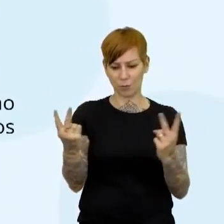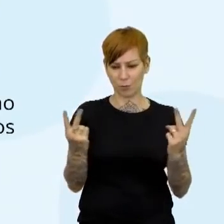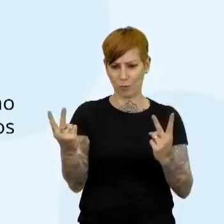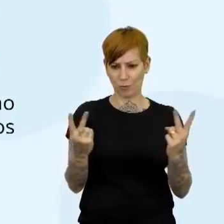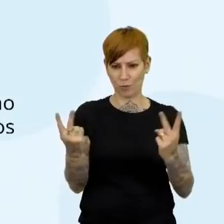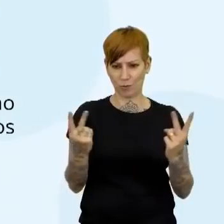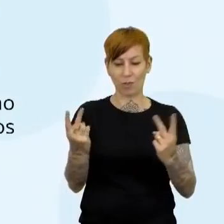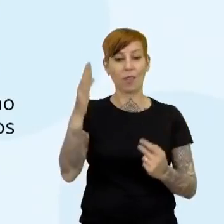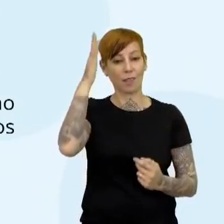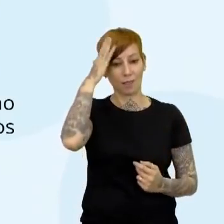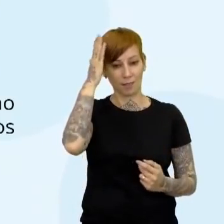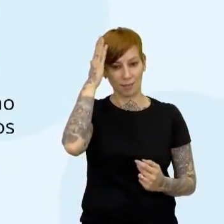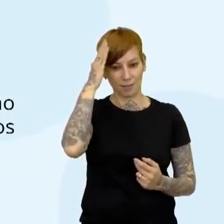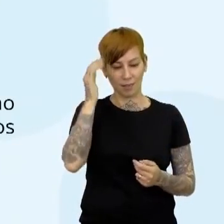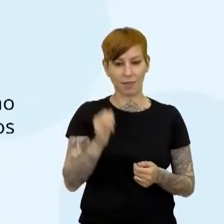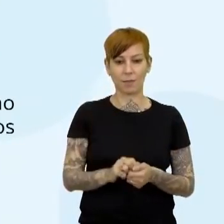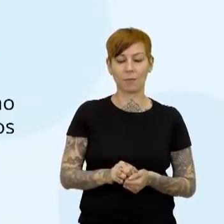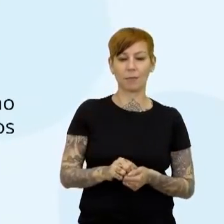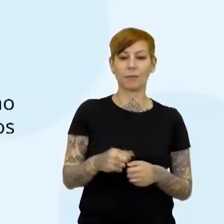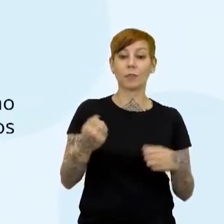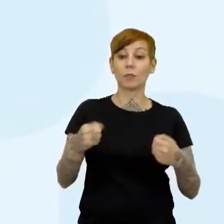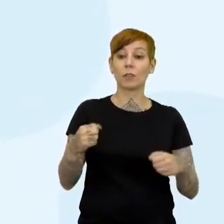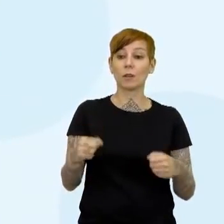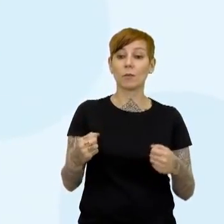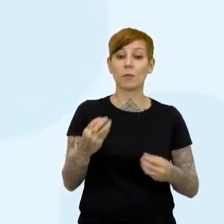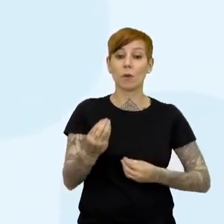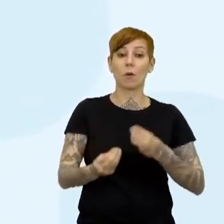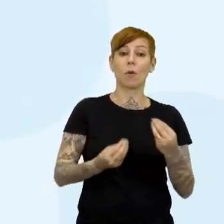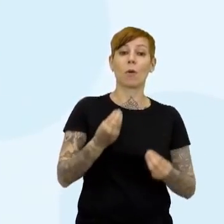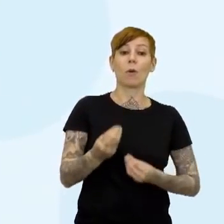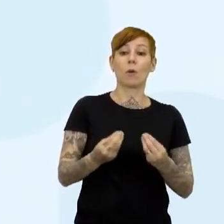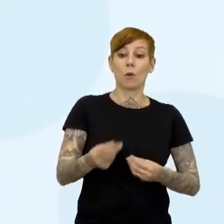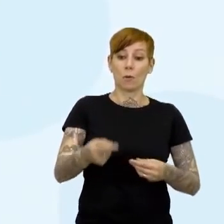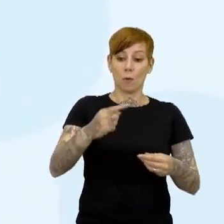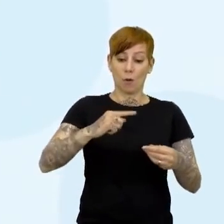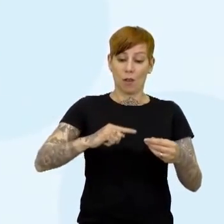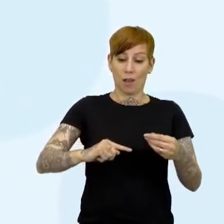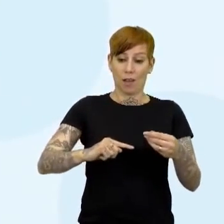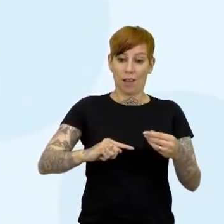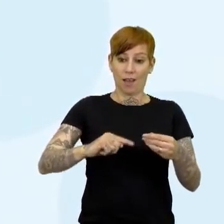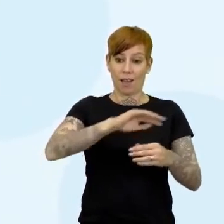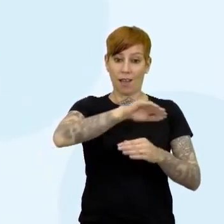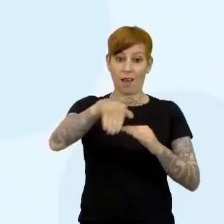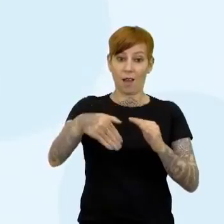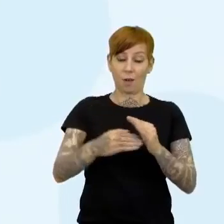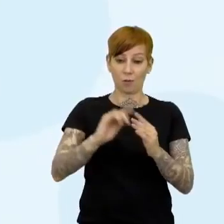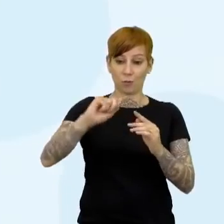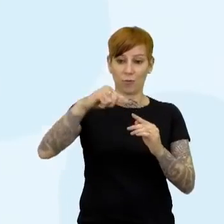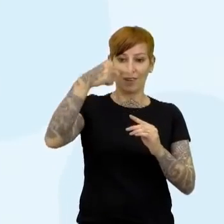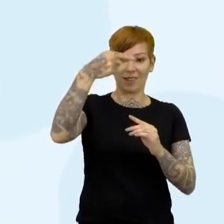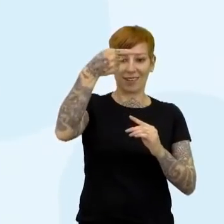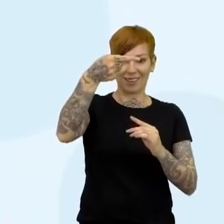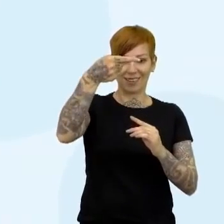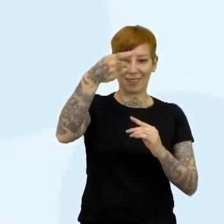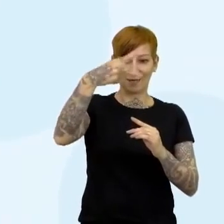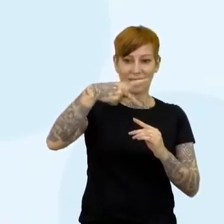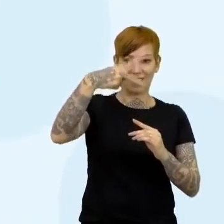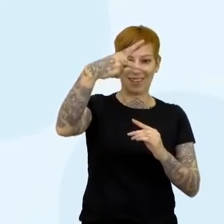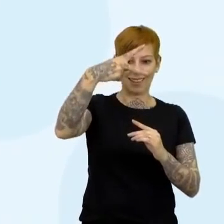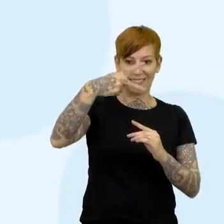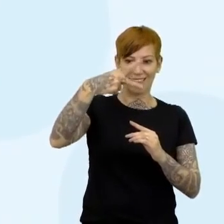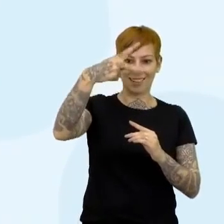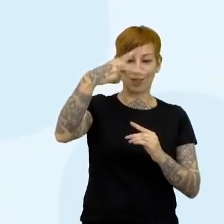então o que que nós vamos fazer Precisamos descobrir como que faz esta daqui e essa daqui então